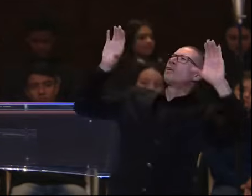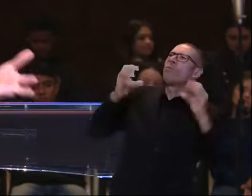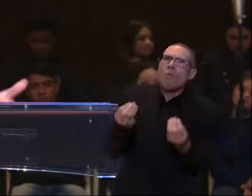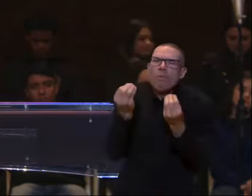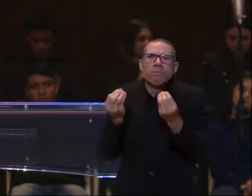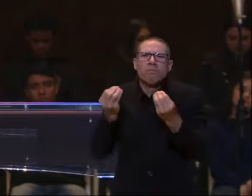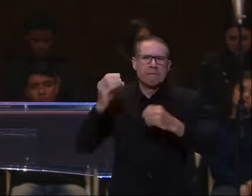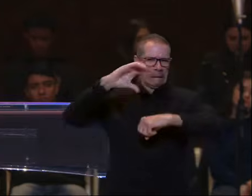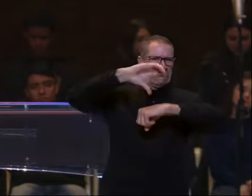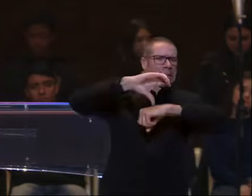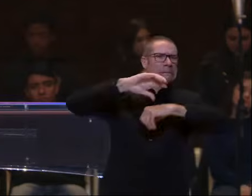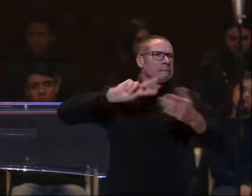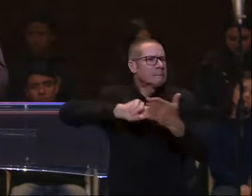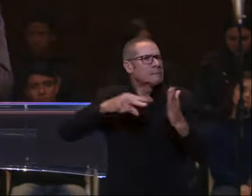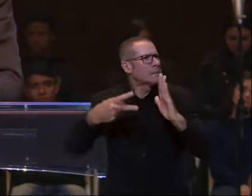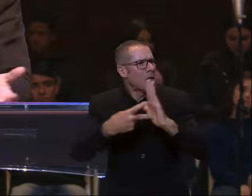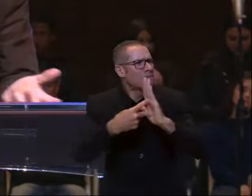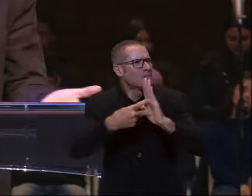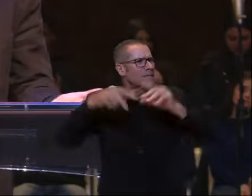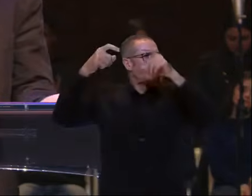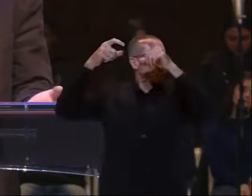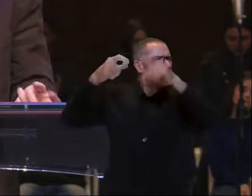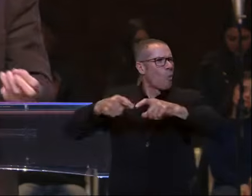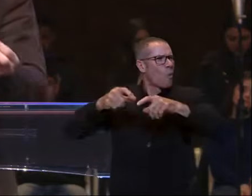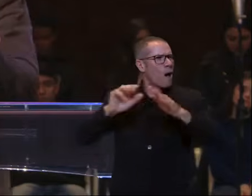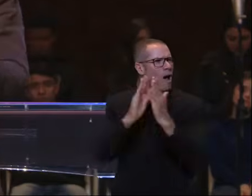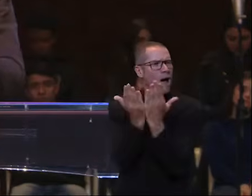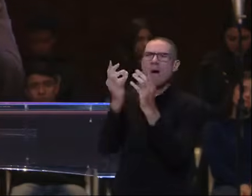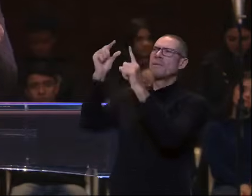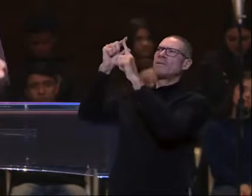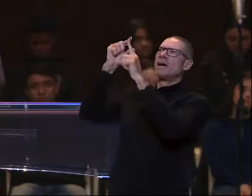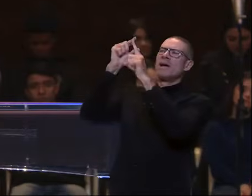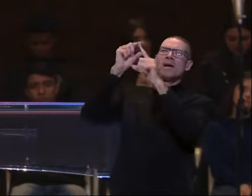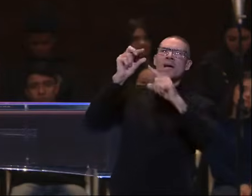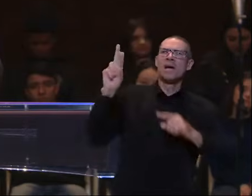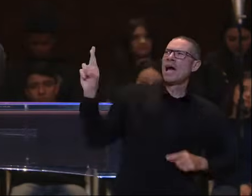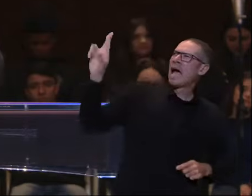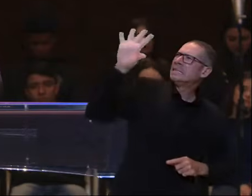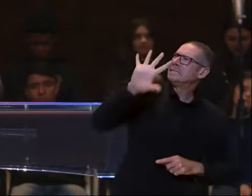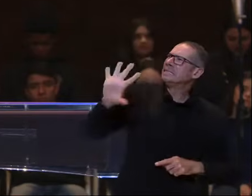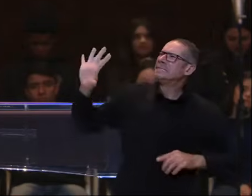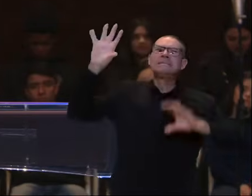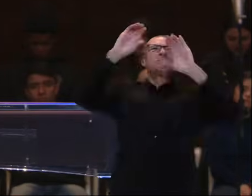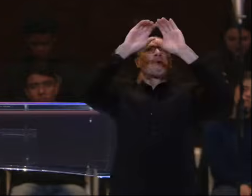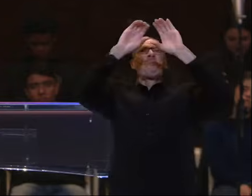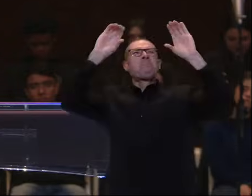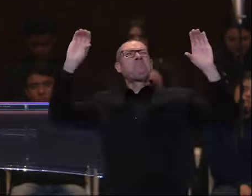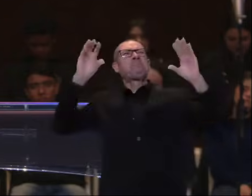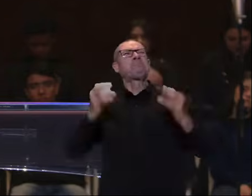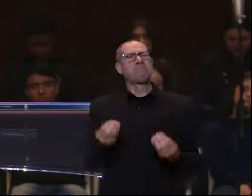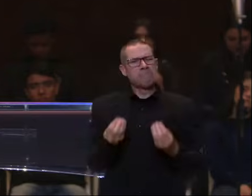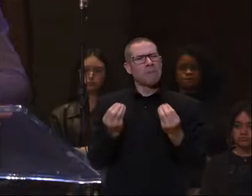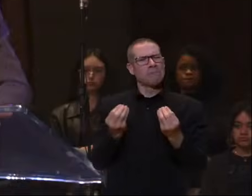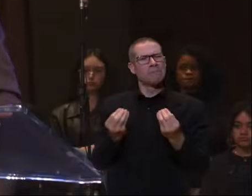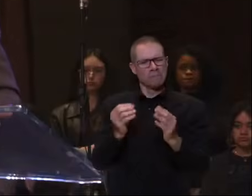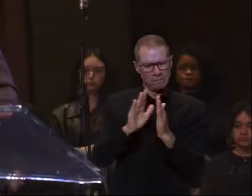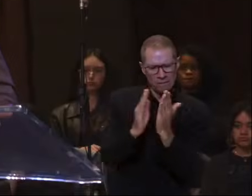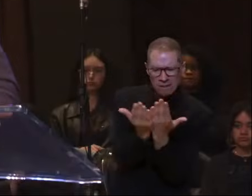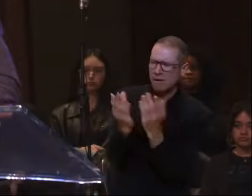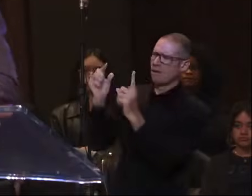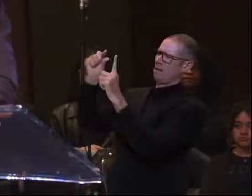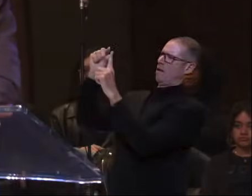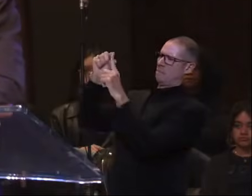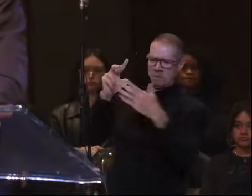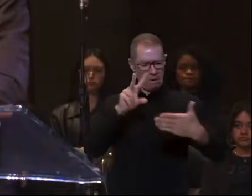que significa esse lugar que a Bíblia chama de regiões celestiais? O que a Bíblia está